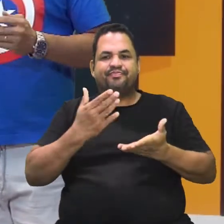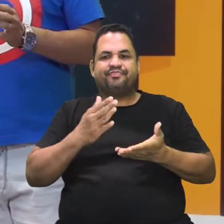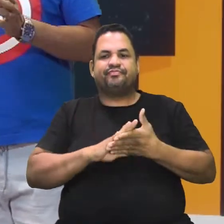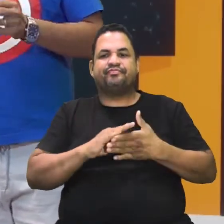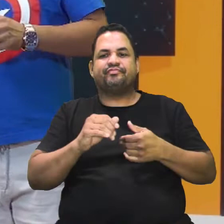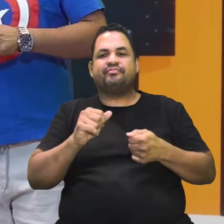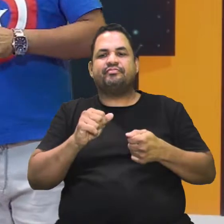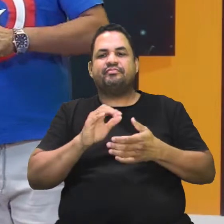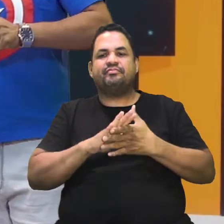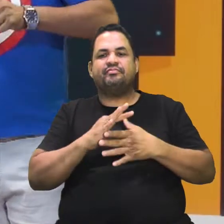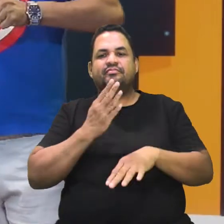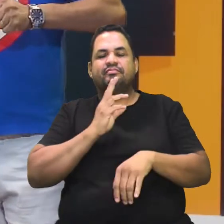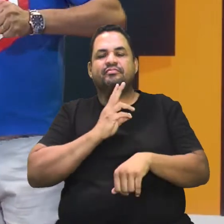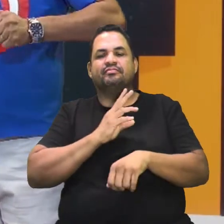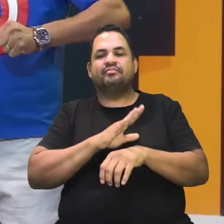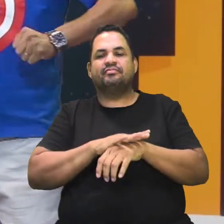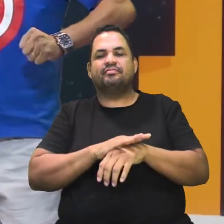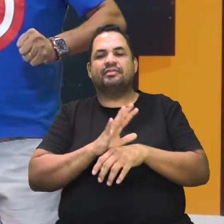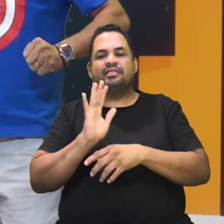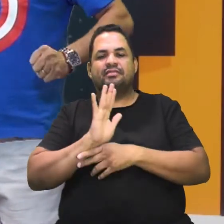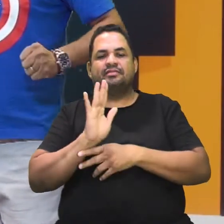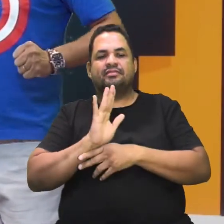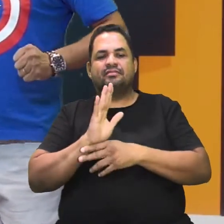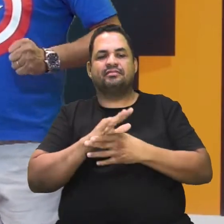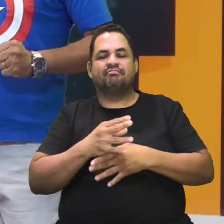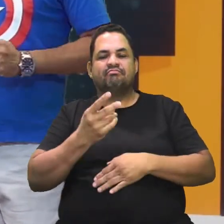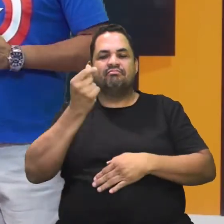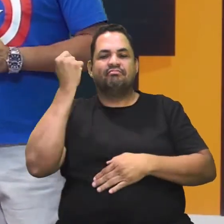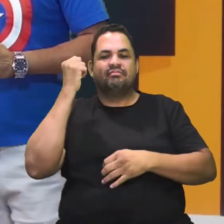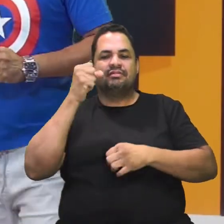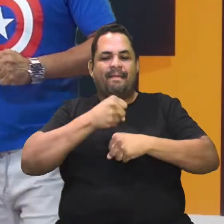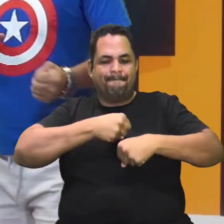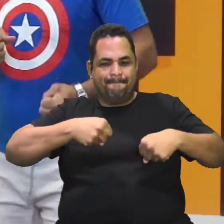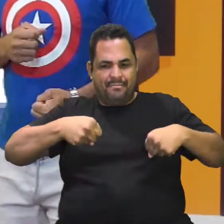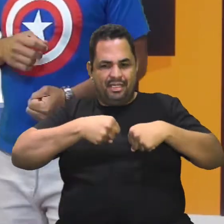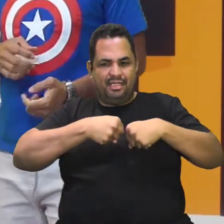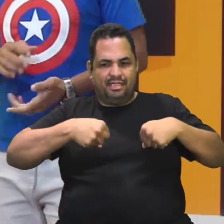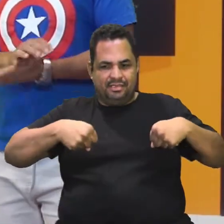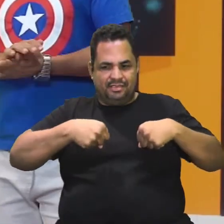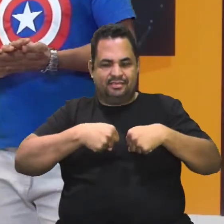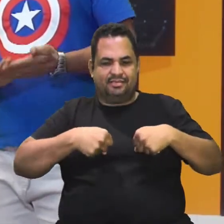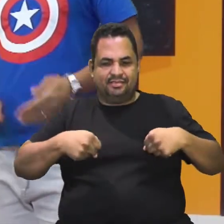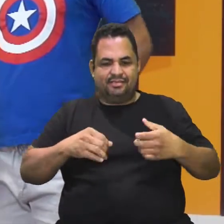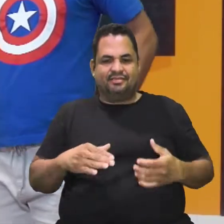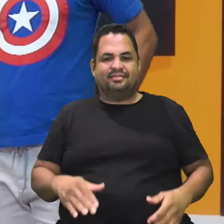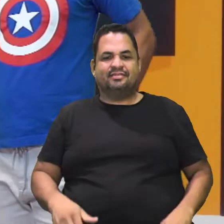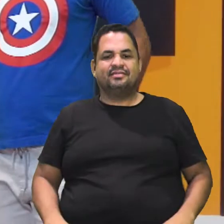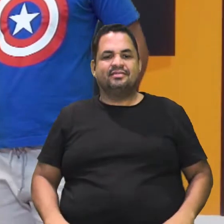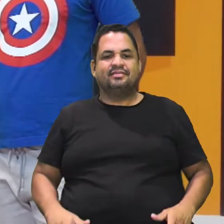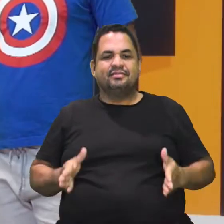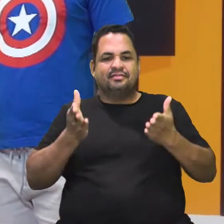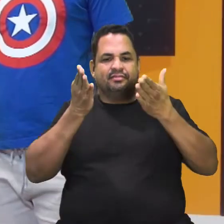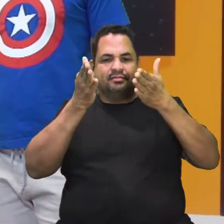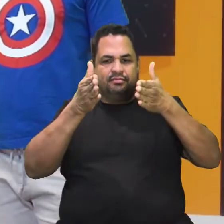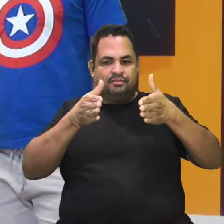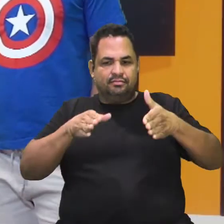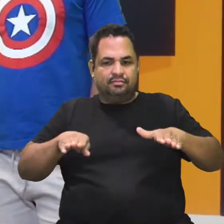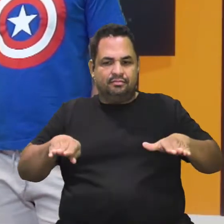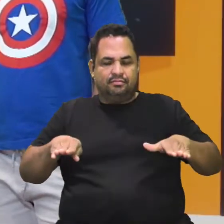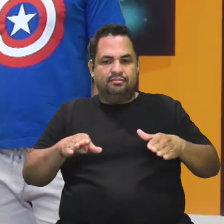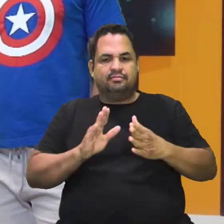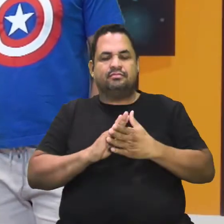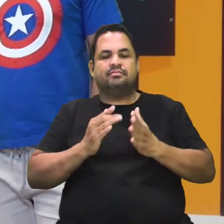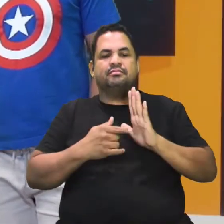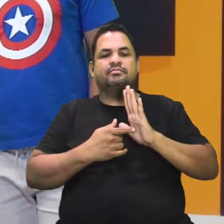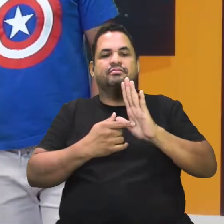de época e tal, e põe aquela roupinha e sai apertando, Né? que eu fico com dó de ver aquilo. Então, olha, essa silhueta desse frasco de